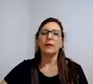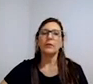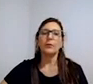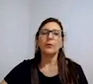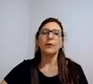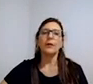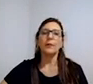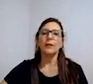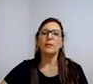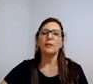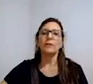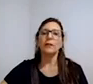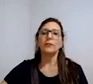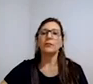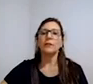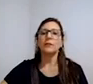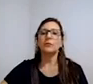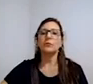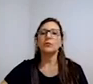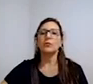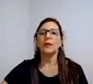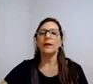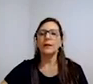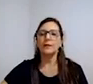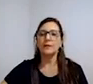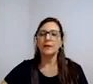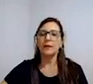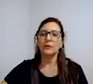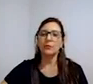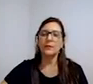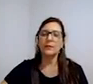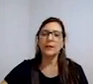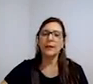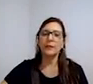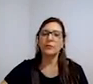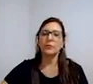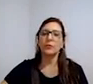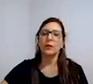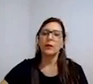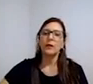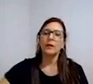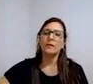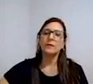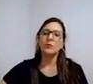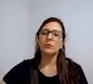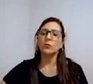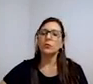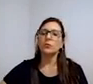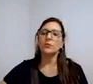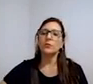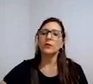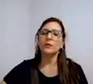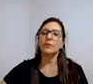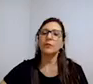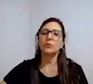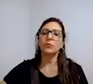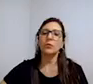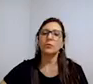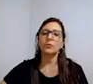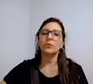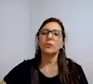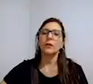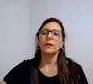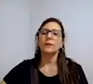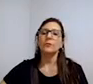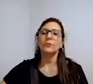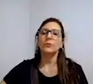ao lado, a primeira imagem fala do tecido muscular estriado esquelético, que são os músculos unidos aos